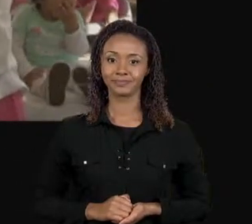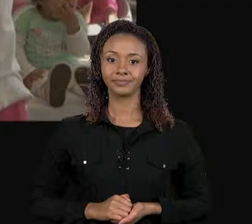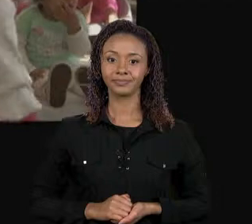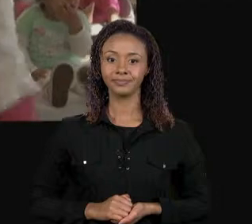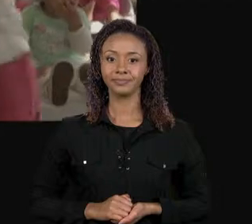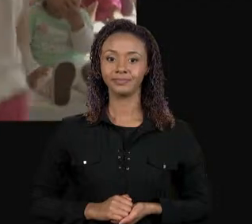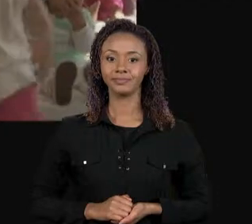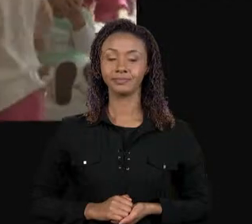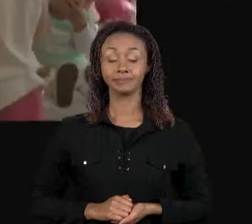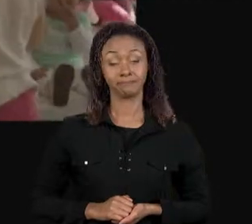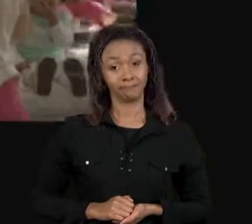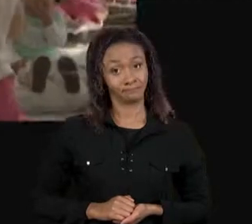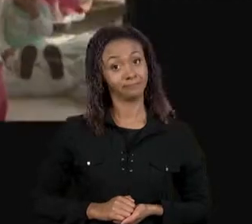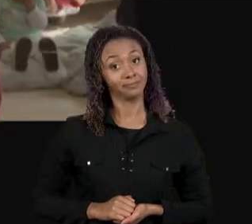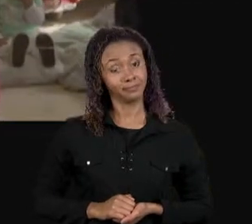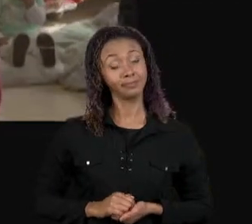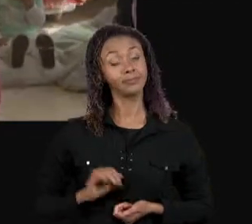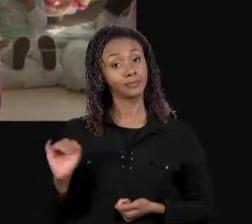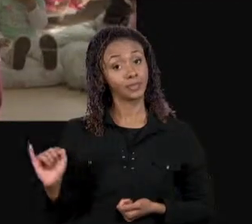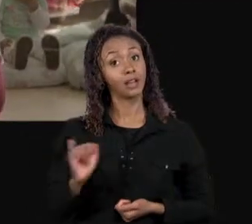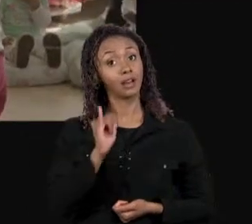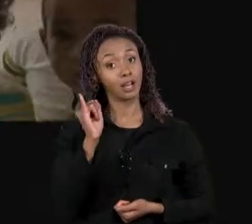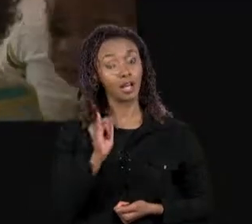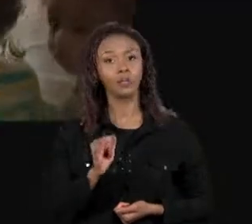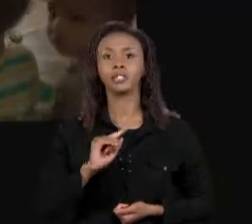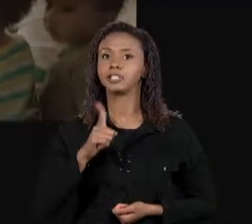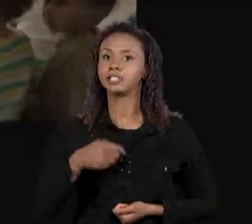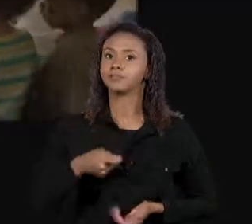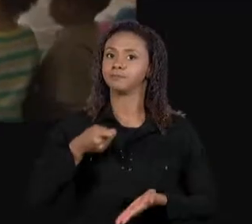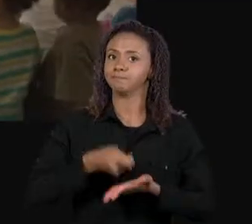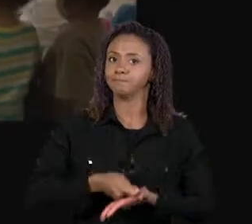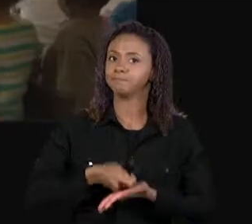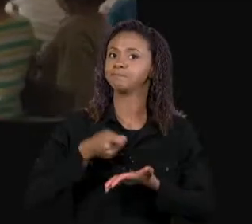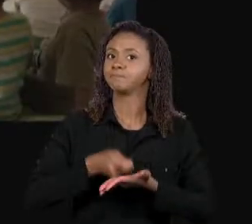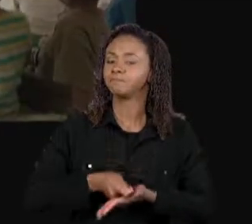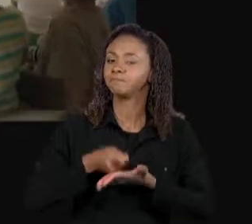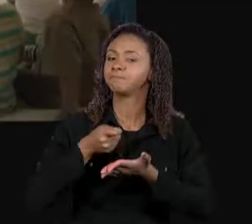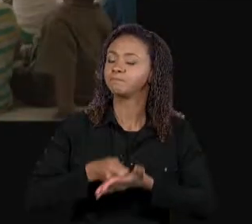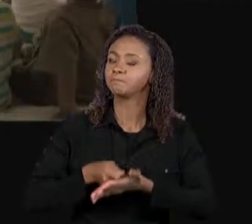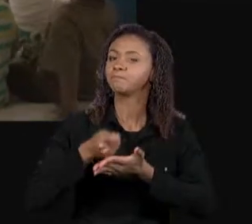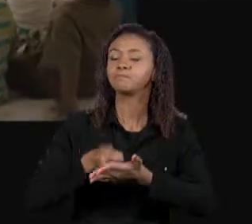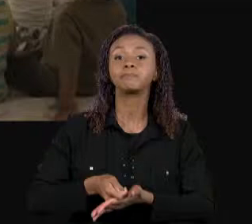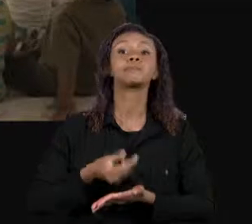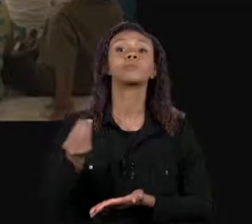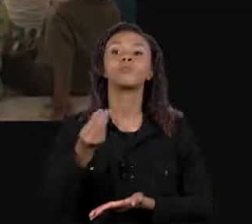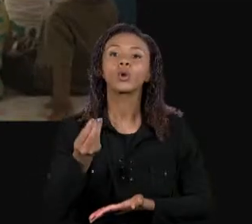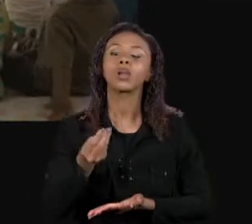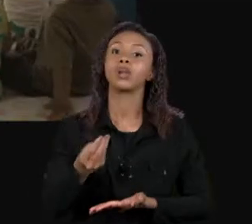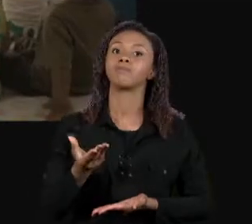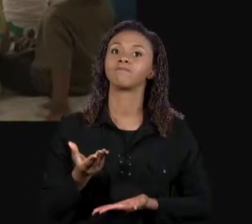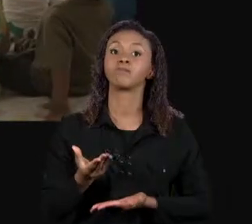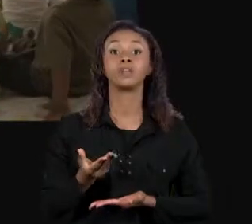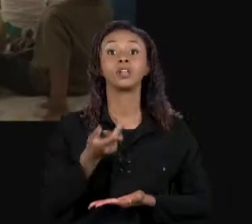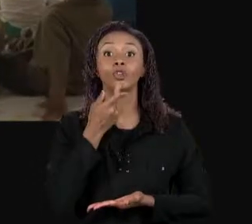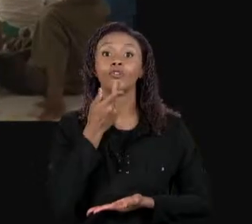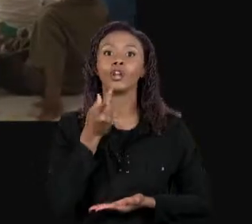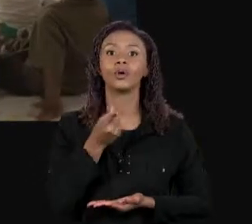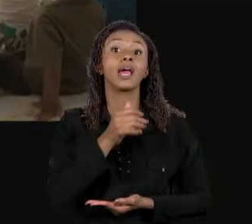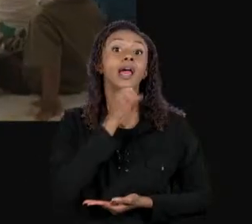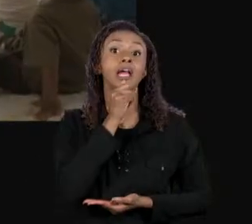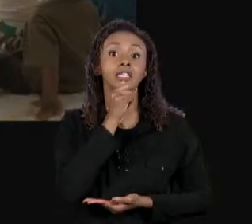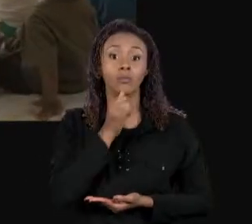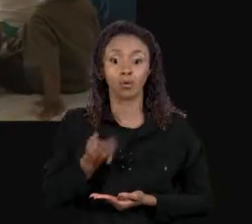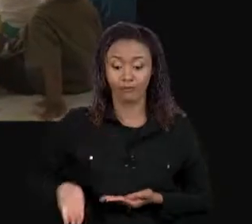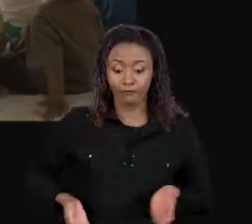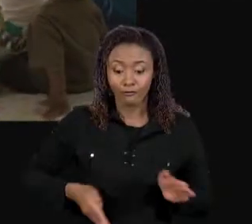É importante que a gente frise um pouco isso, porque nós estamos falando, né, de troca, né, de fralda, e a troca